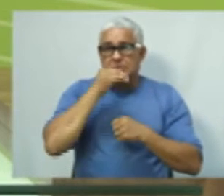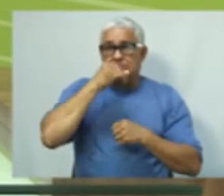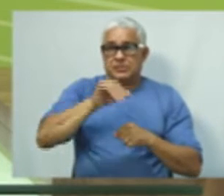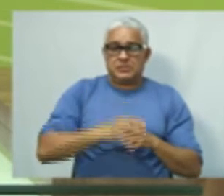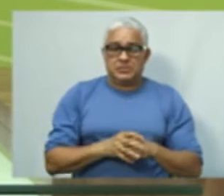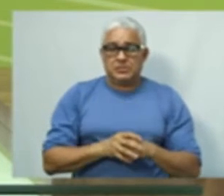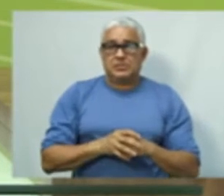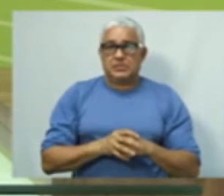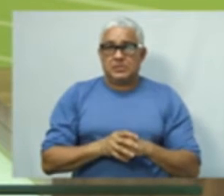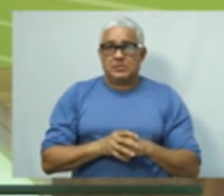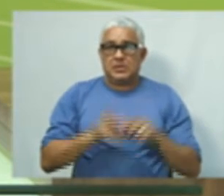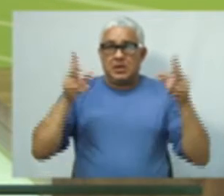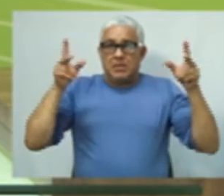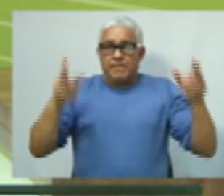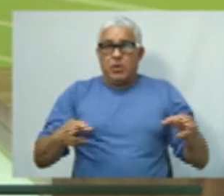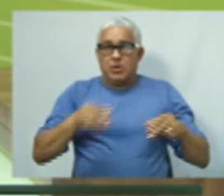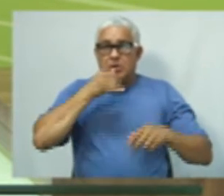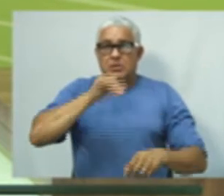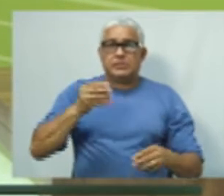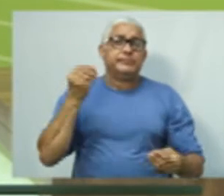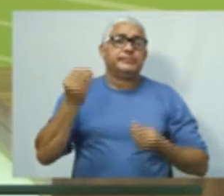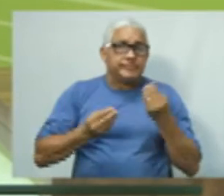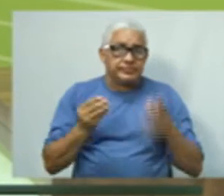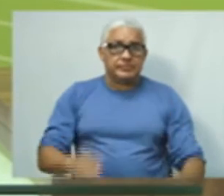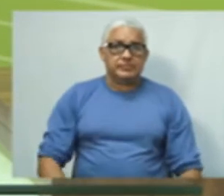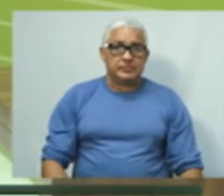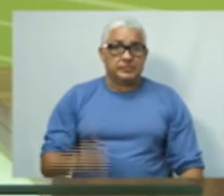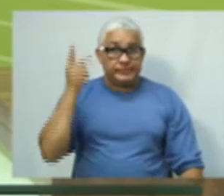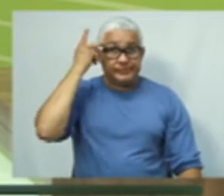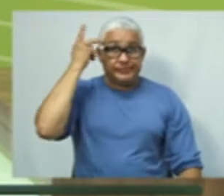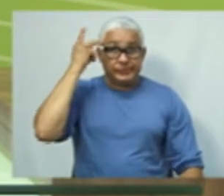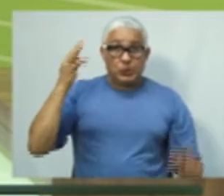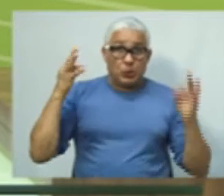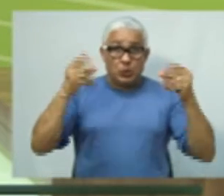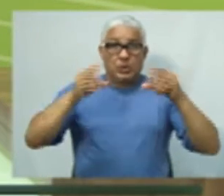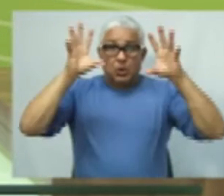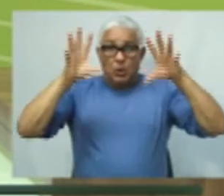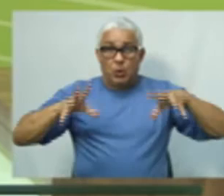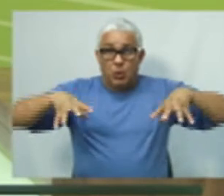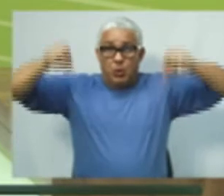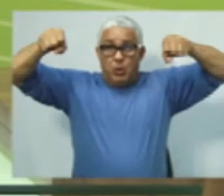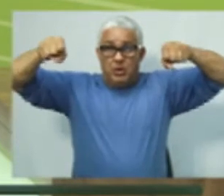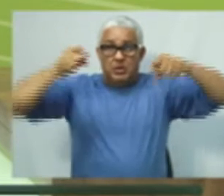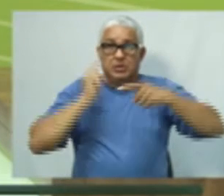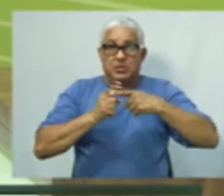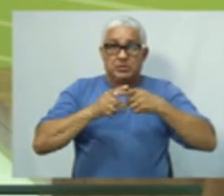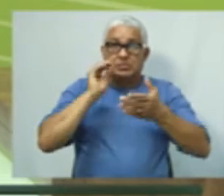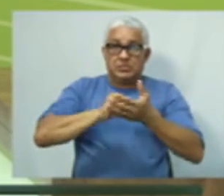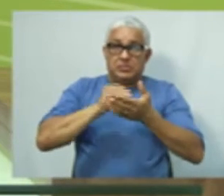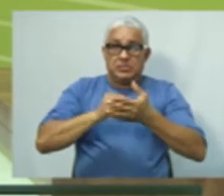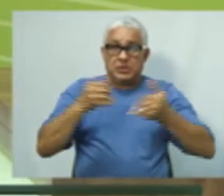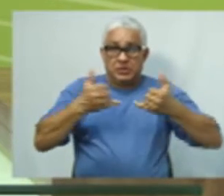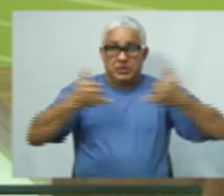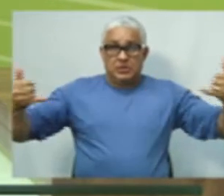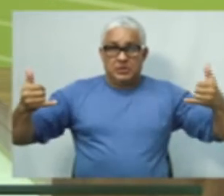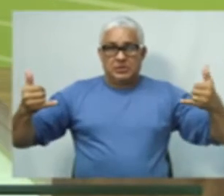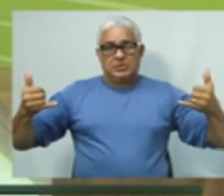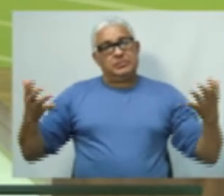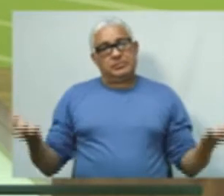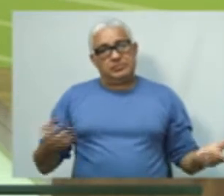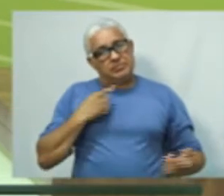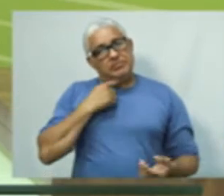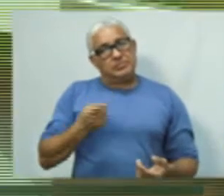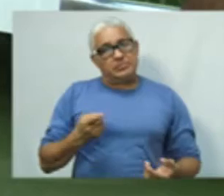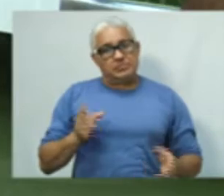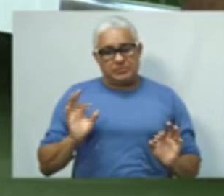de transmissão sendo interrompidas. Imagina São Paulo inteiro às escuras por falta de cabo elétrico. Não dá, né?